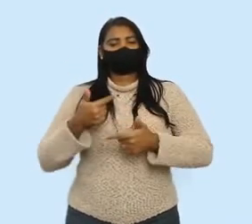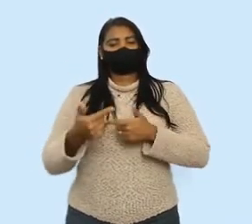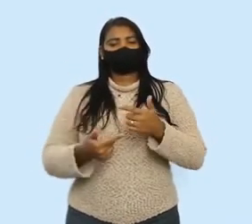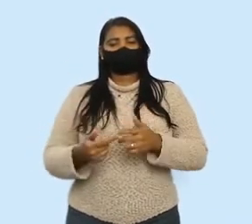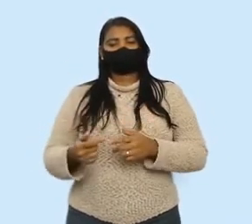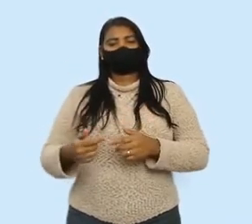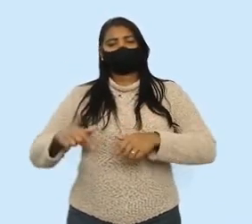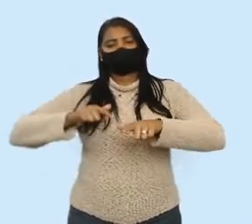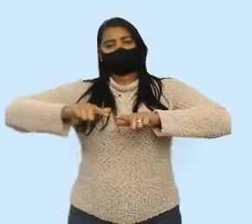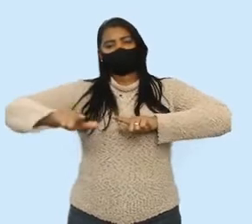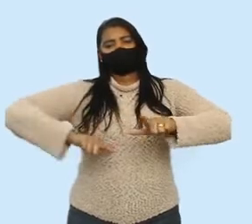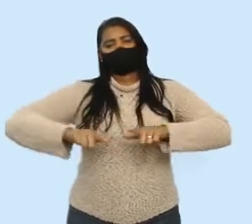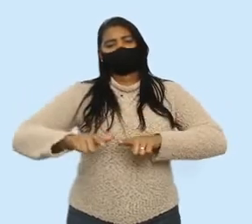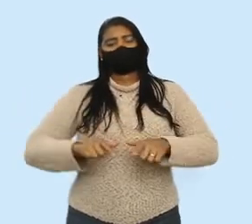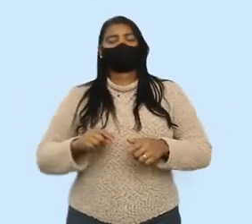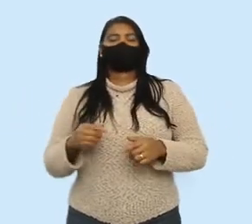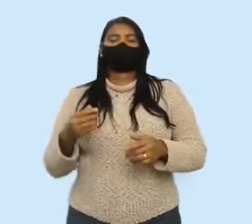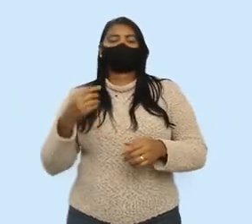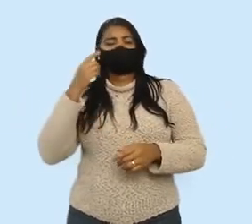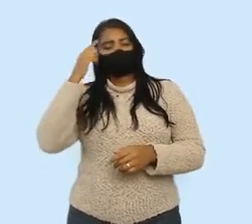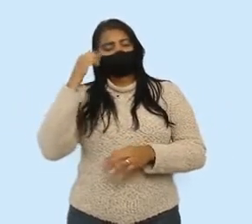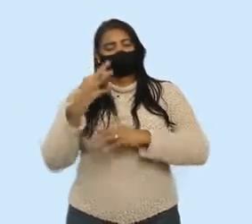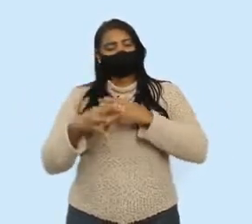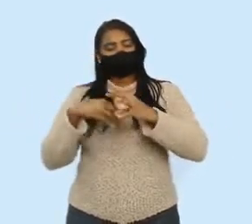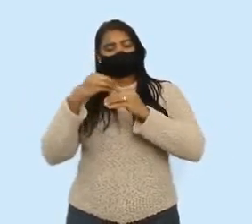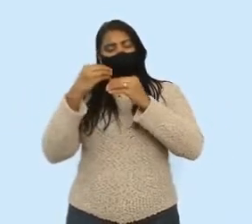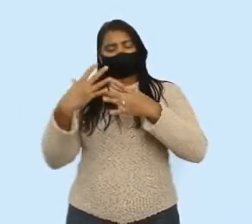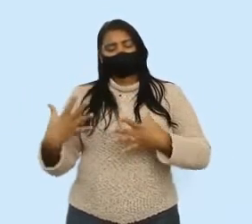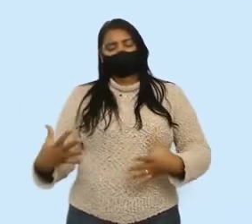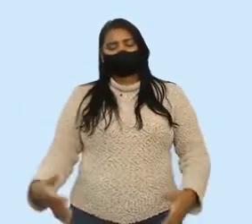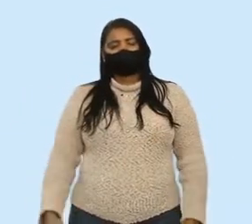isso vai acontecer, vamos ver como isso vai se desenrolar.